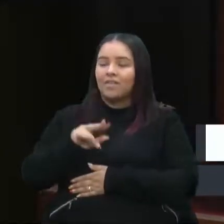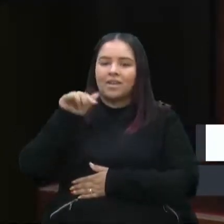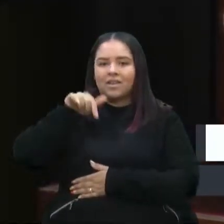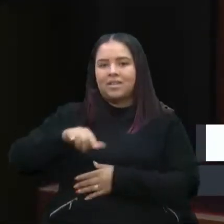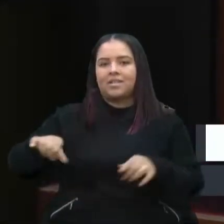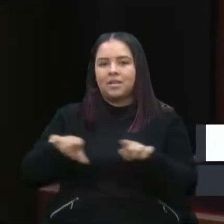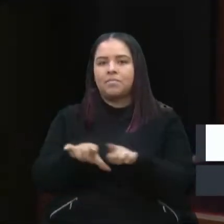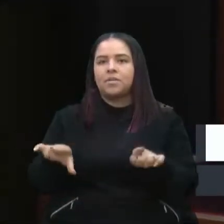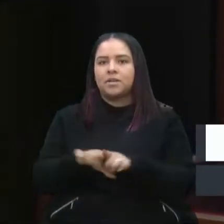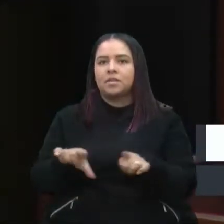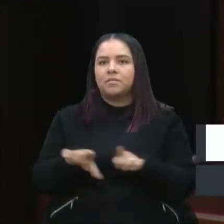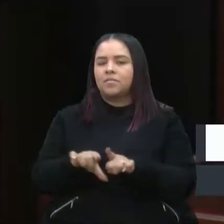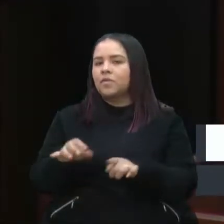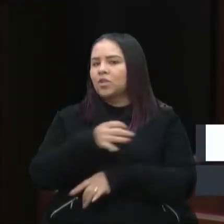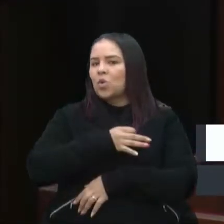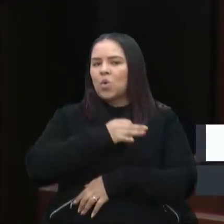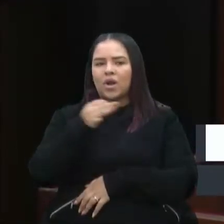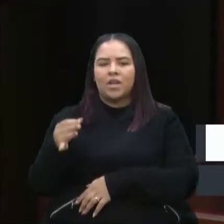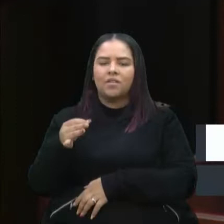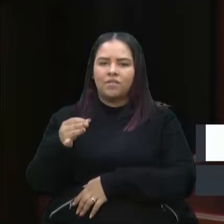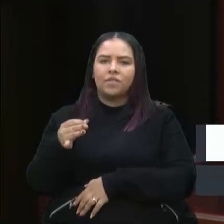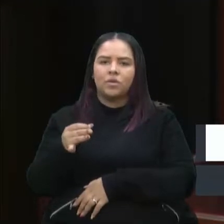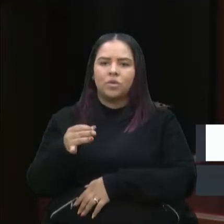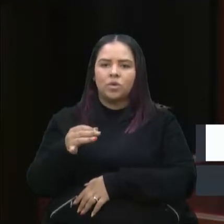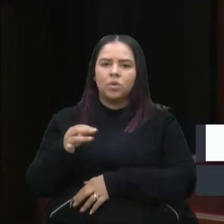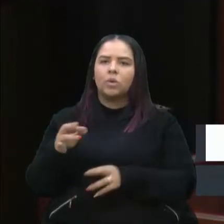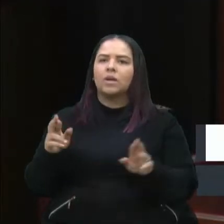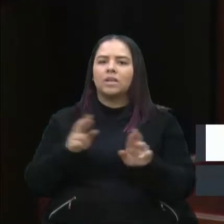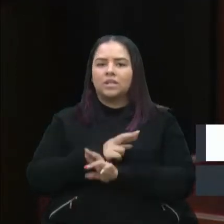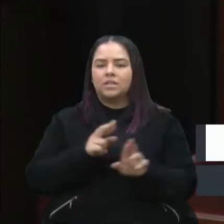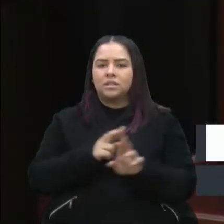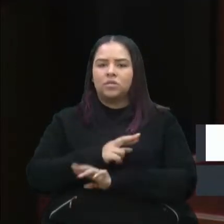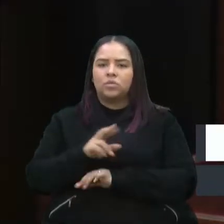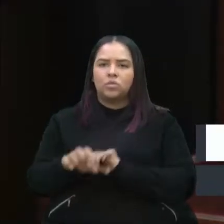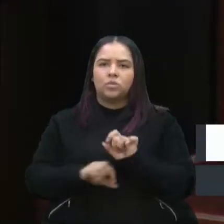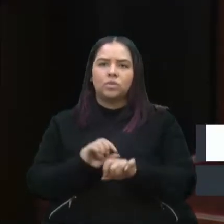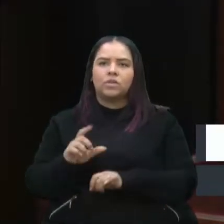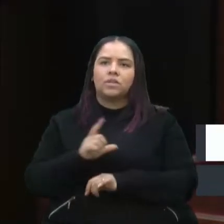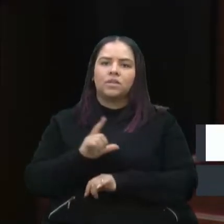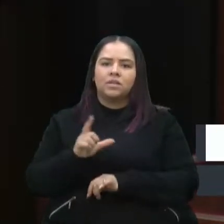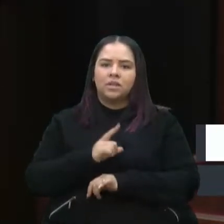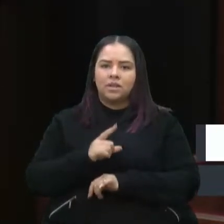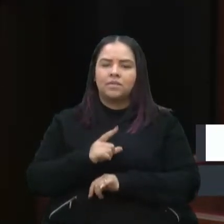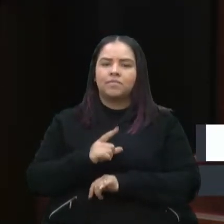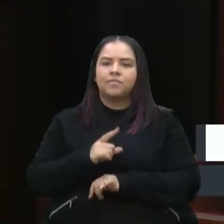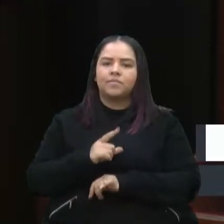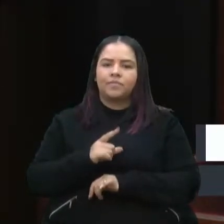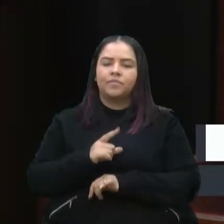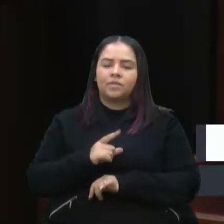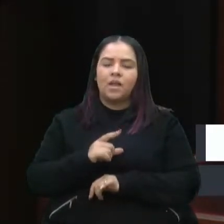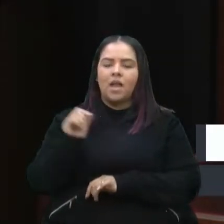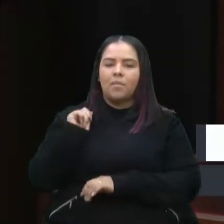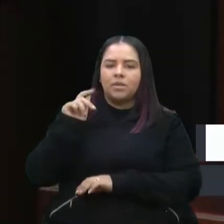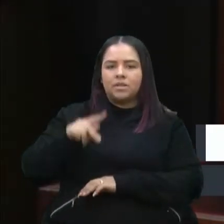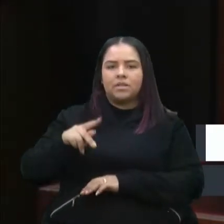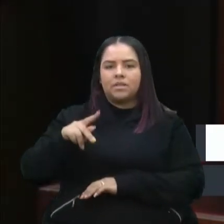casa uma terrível batalha relacionada à questão das aposentadorias e da